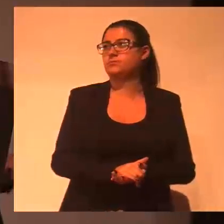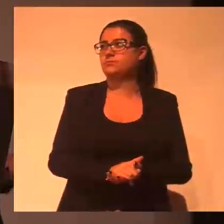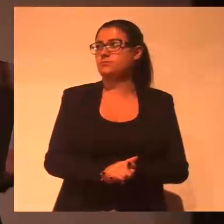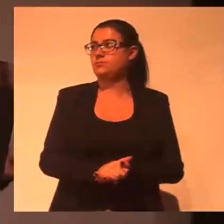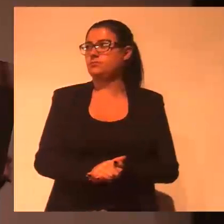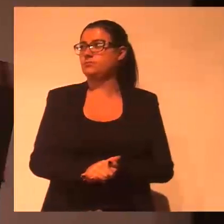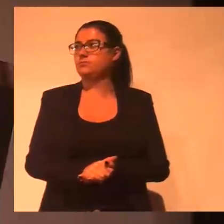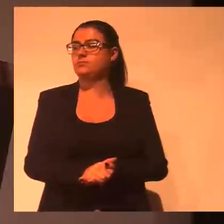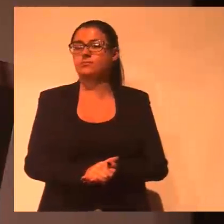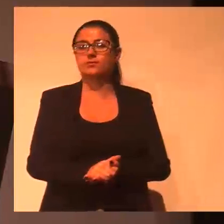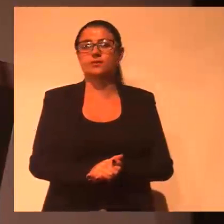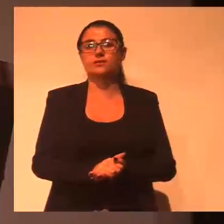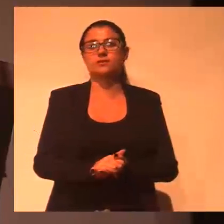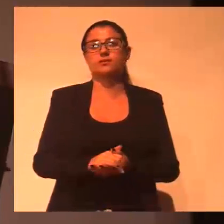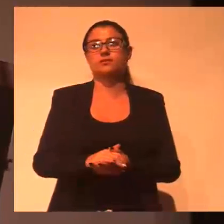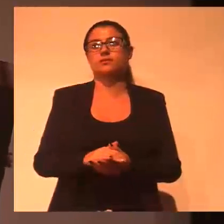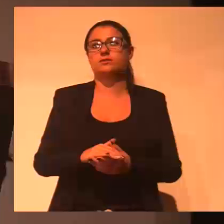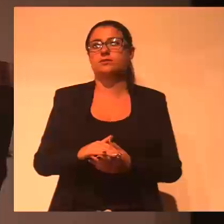Claro.